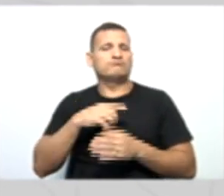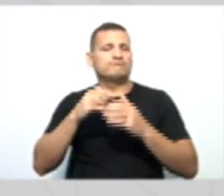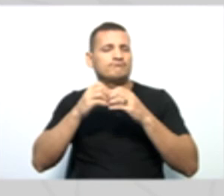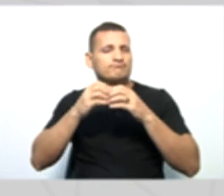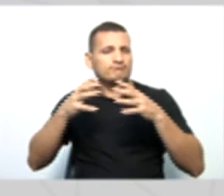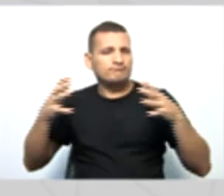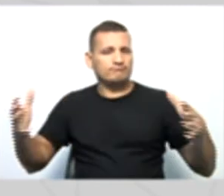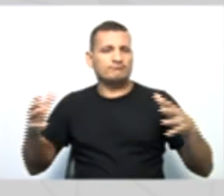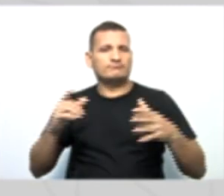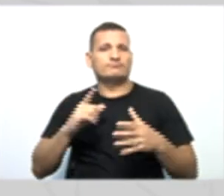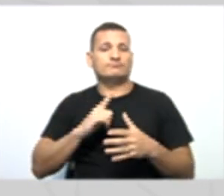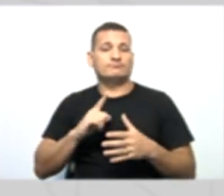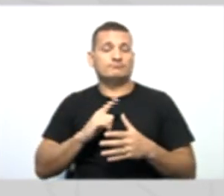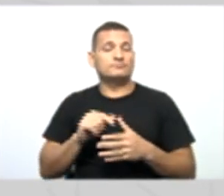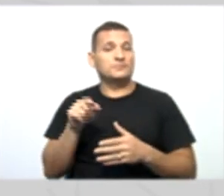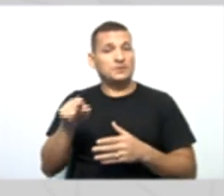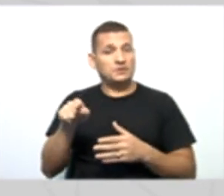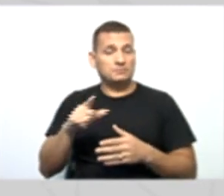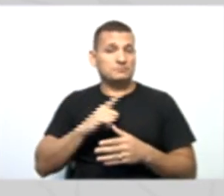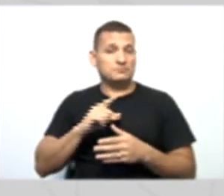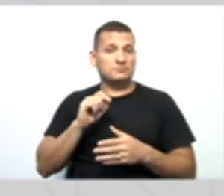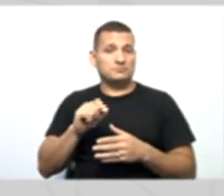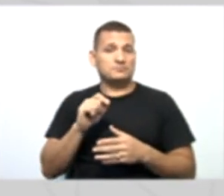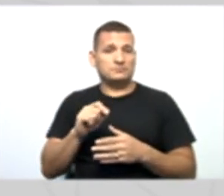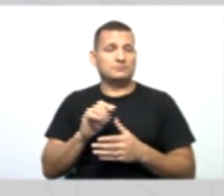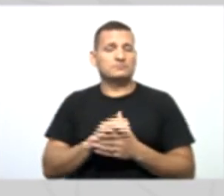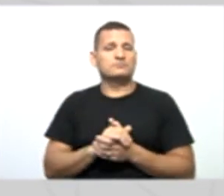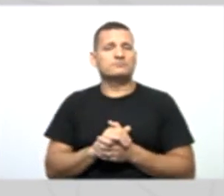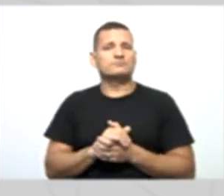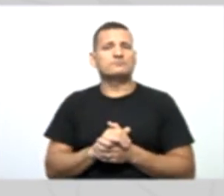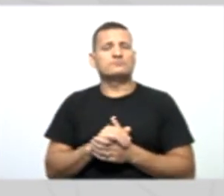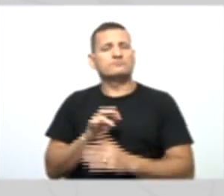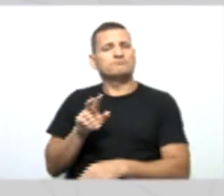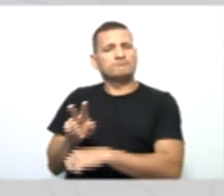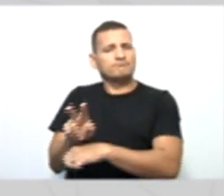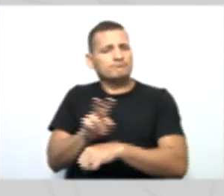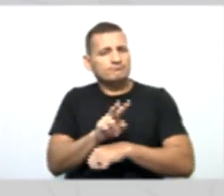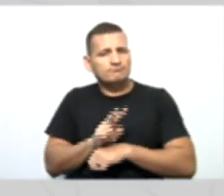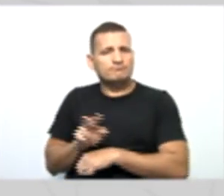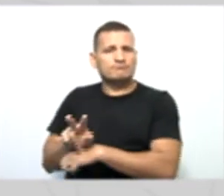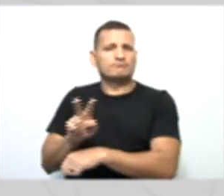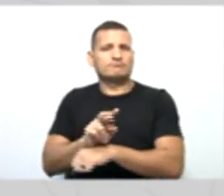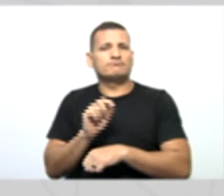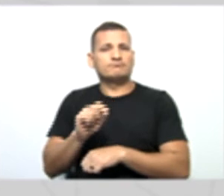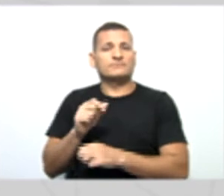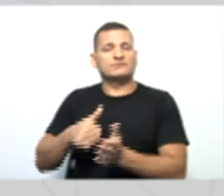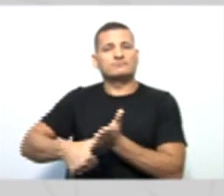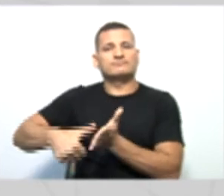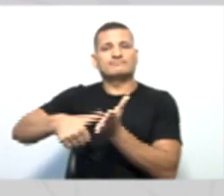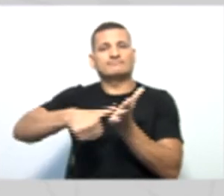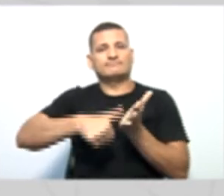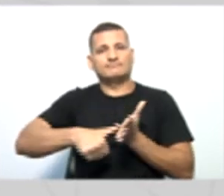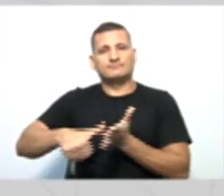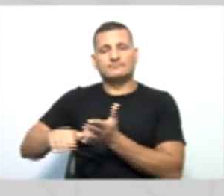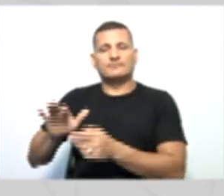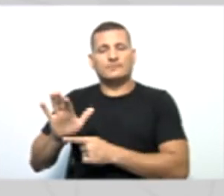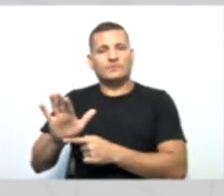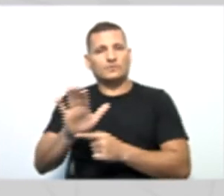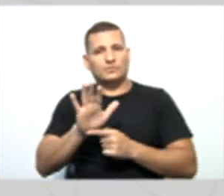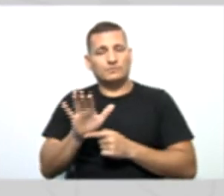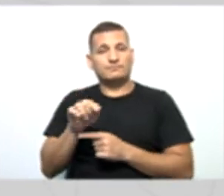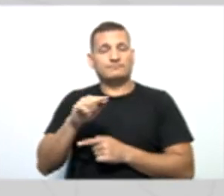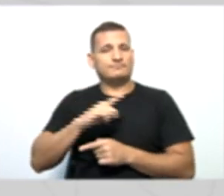grande, né? Então ela trata de toda uma amplitude para beneficiar o cooperado, né? Ela tem